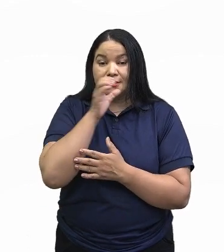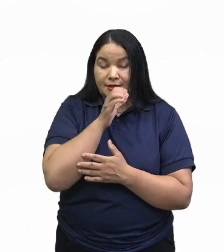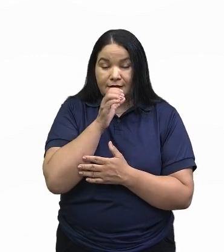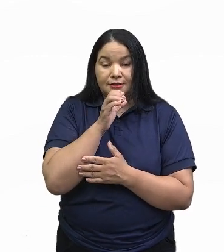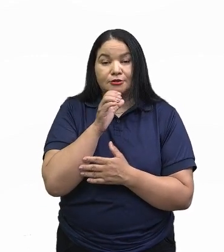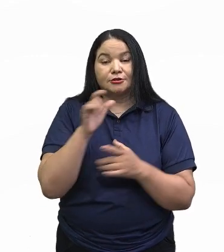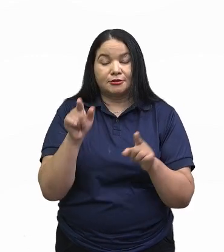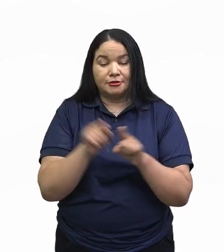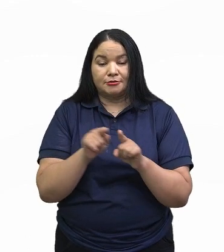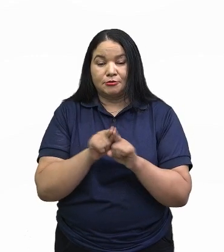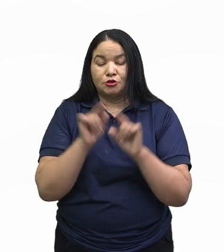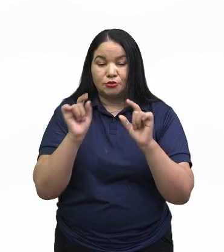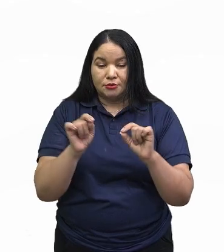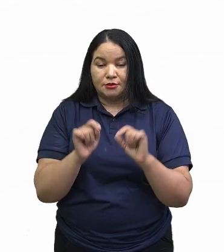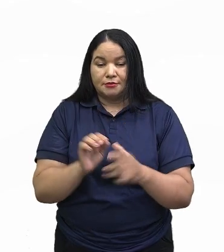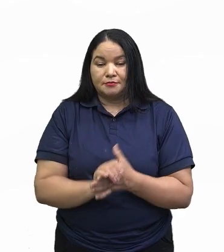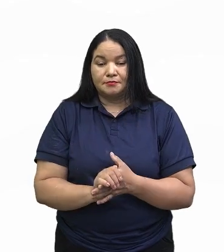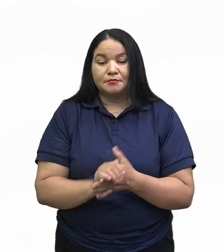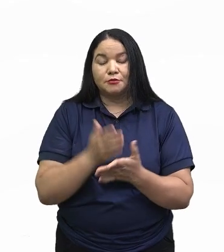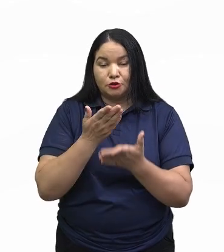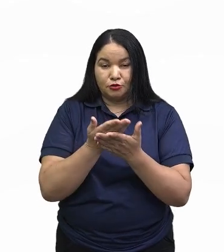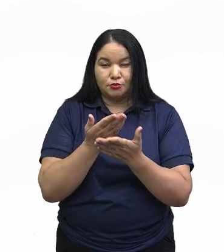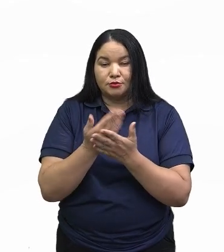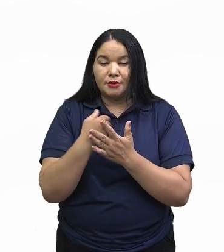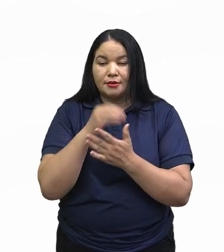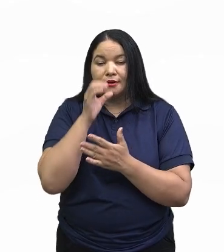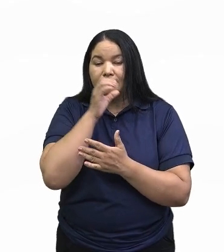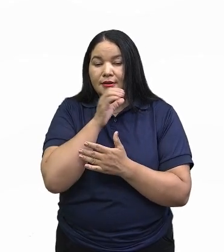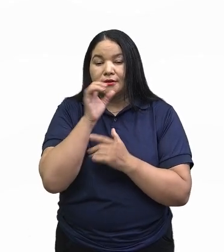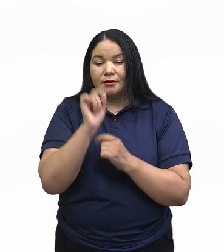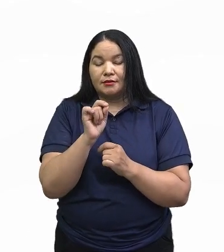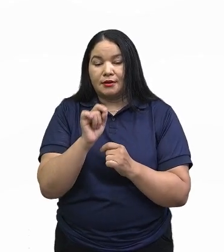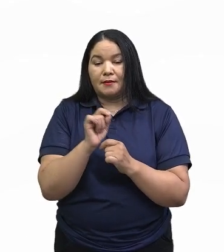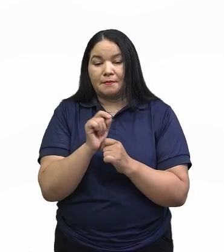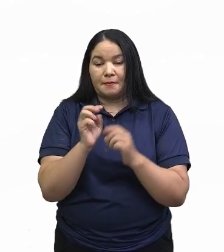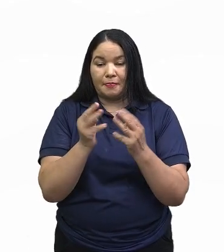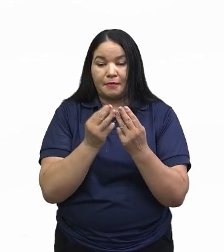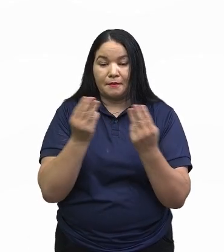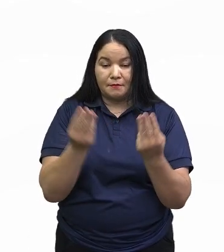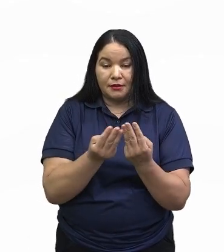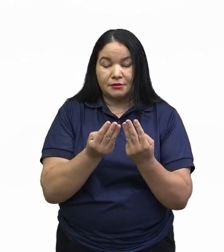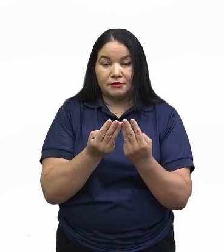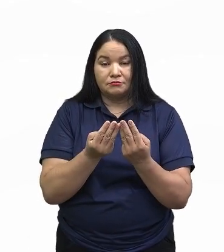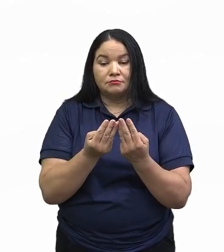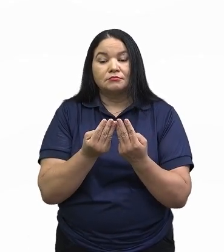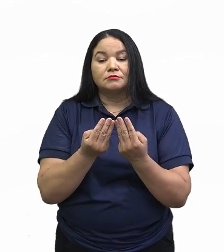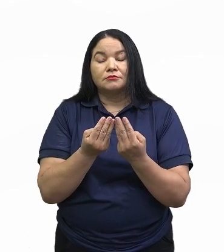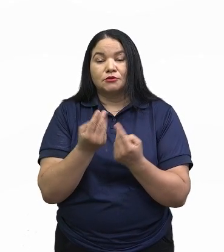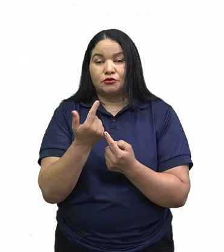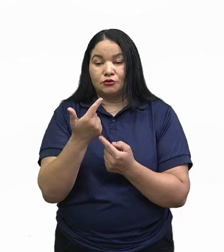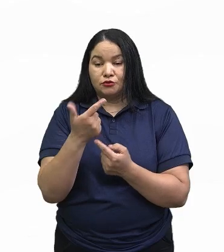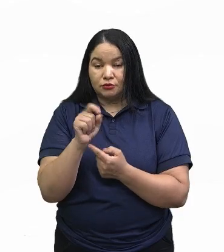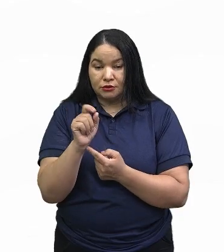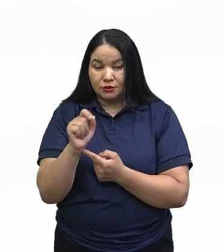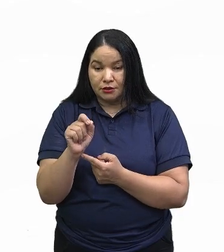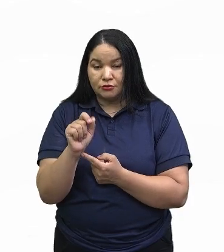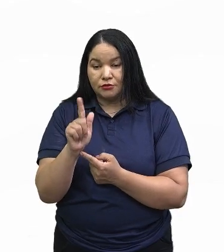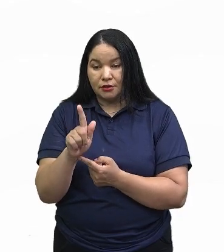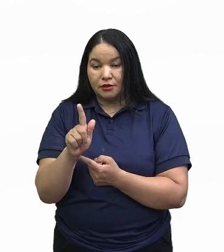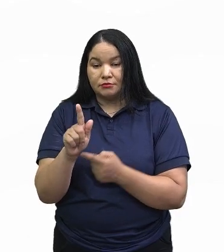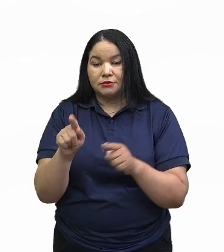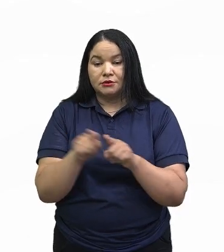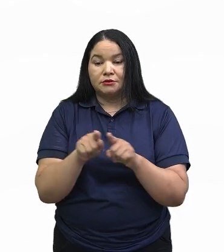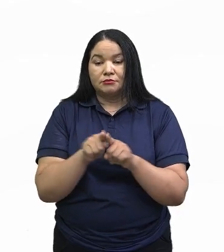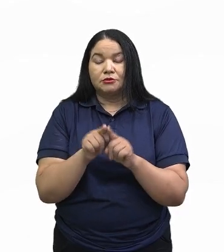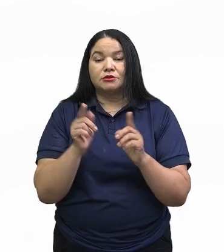aí o nosso exemplo primeiro de calorimetria, é um corpo de massa de 200 gramas, ele é constituído por uma substância de